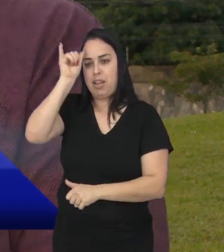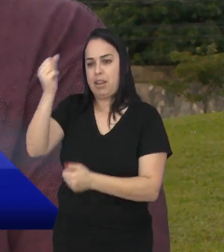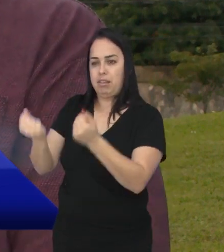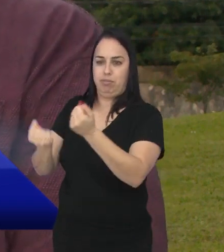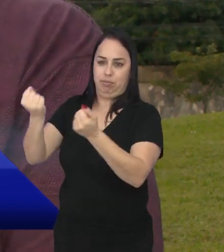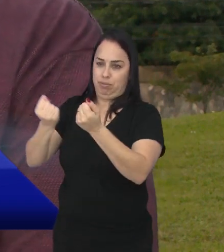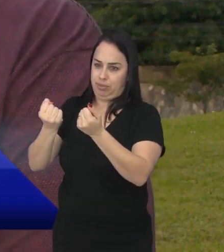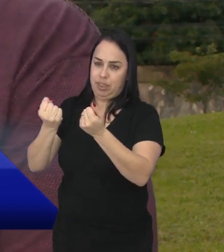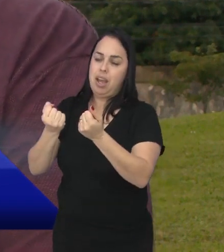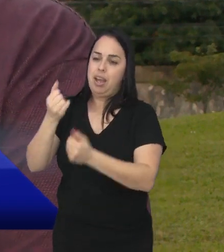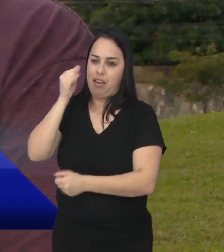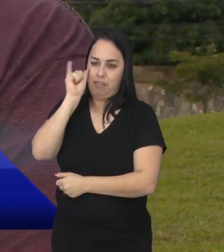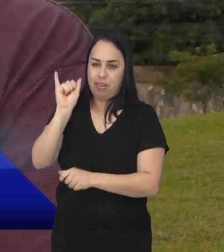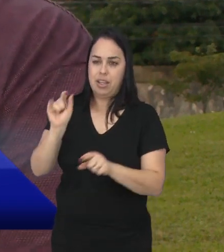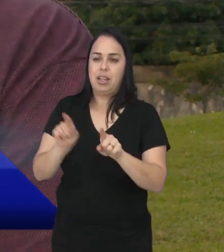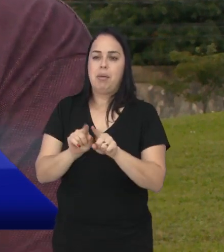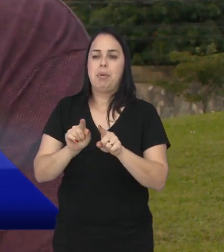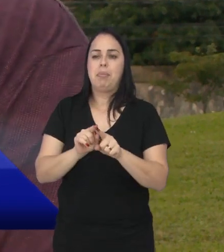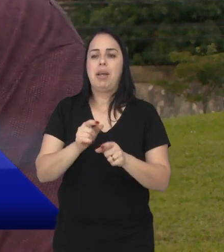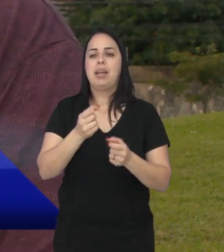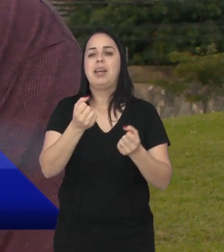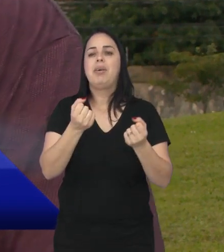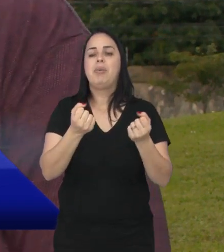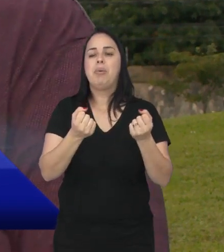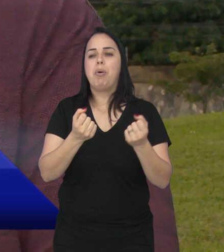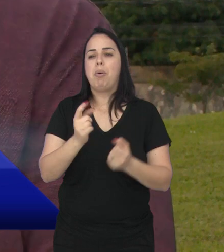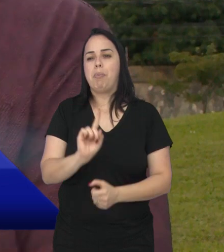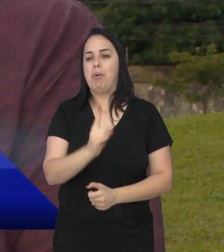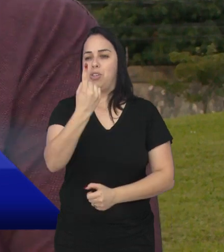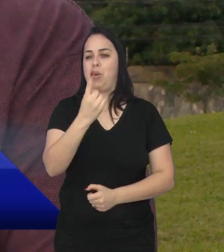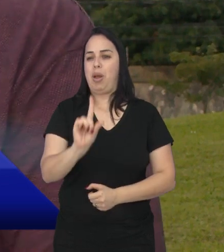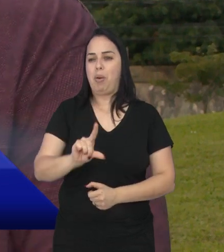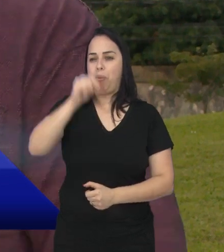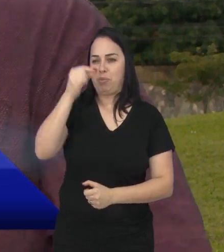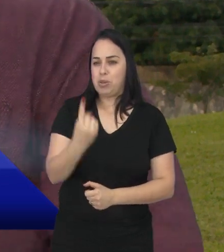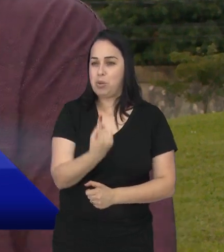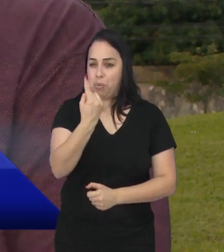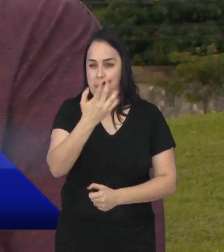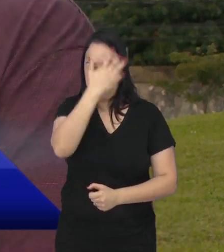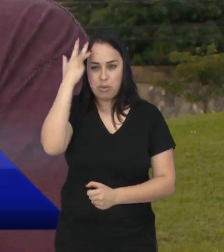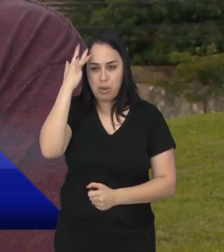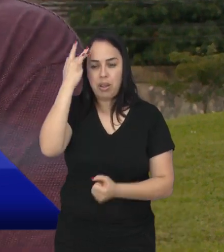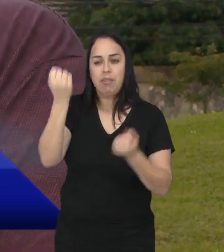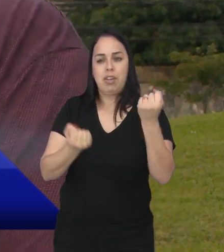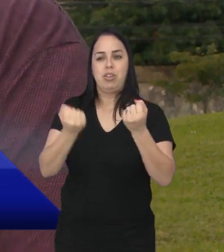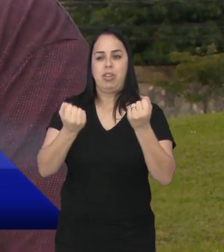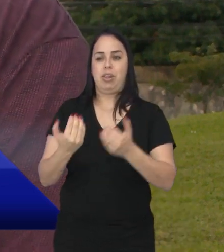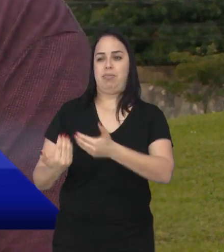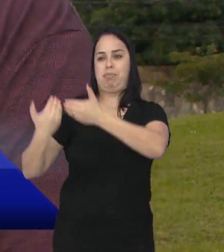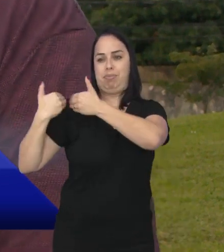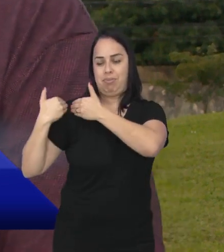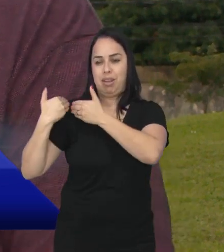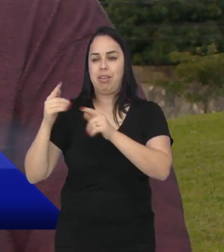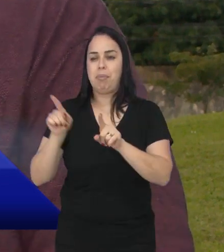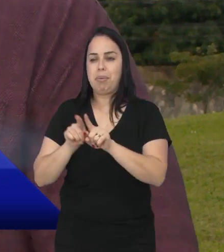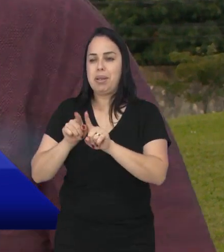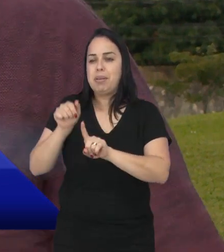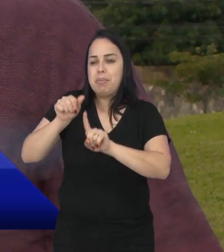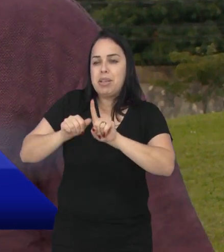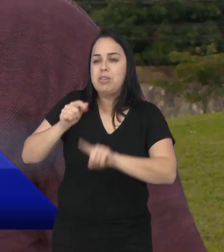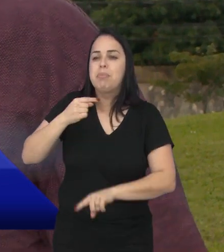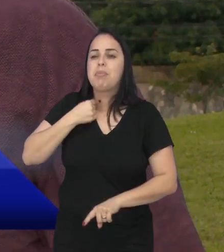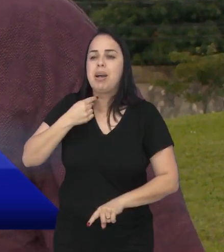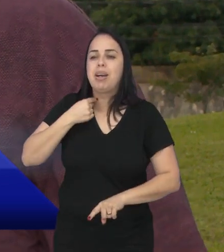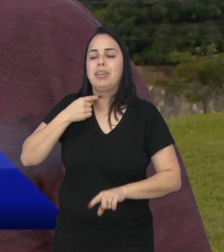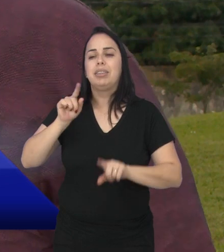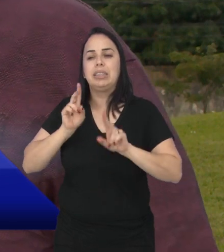a gente também tem uma outra ação que a gente chama de motorista da rodada enfim são diversas ações que vão acontecer no mês de maio para sempre a gente